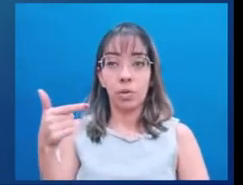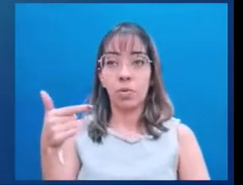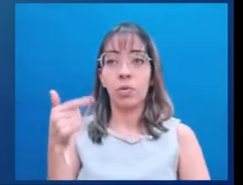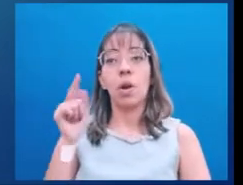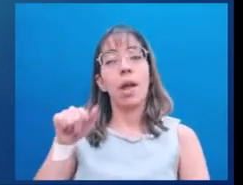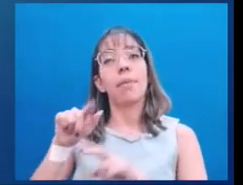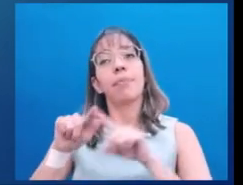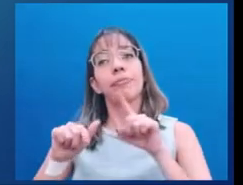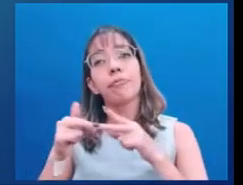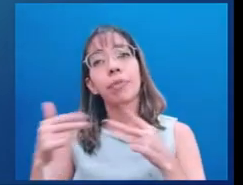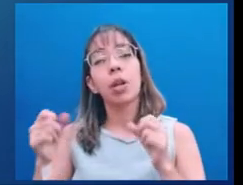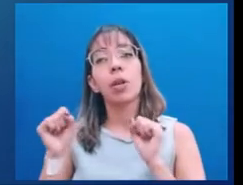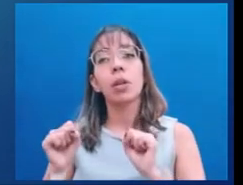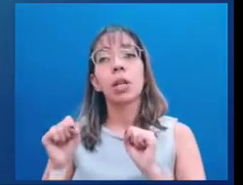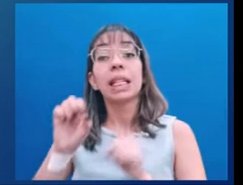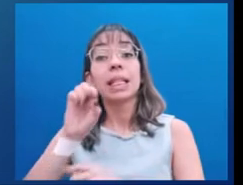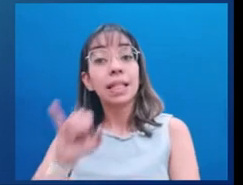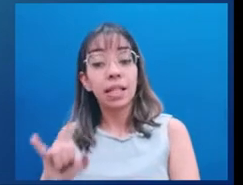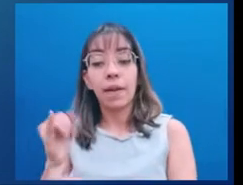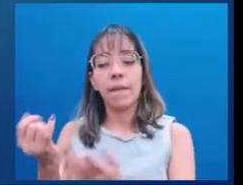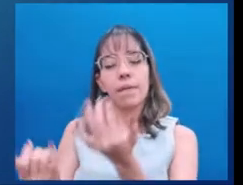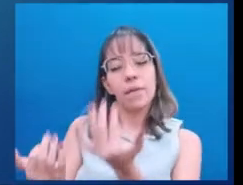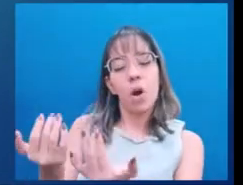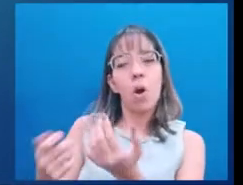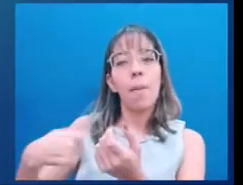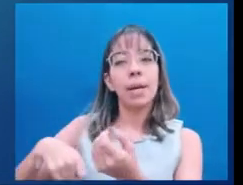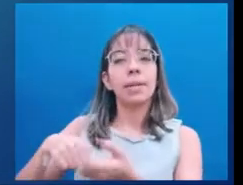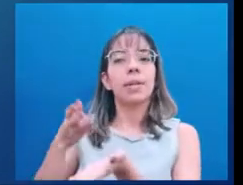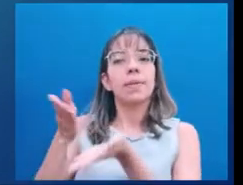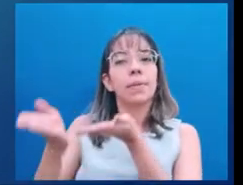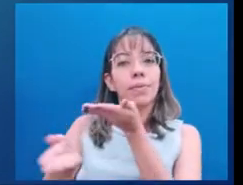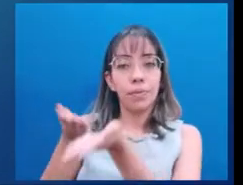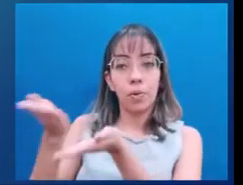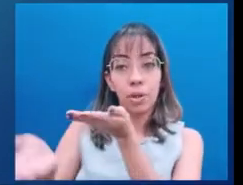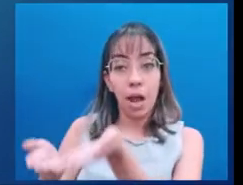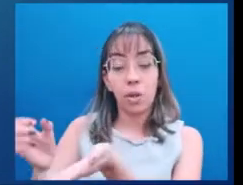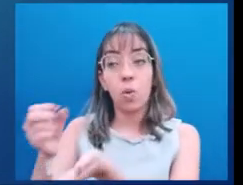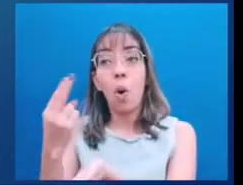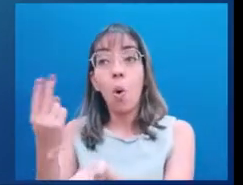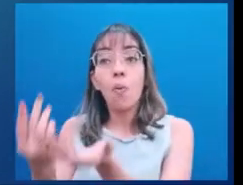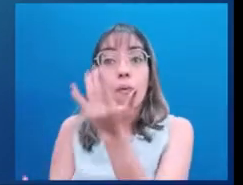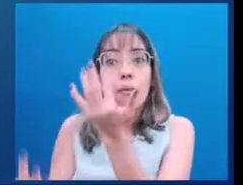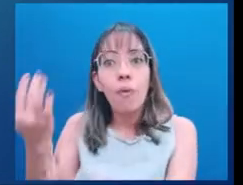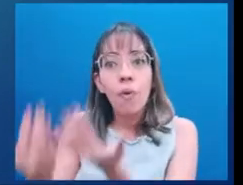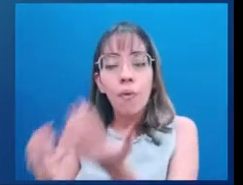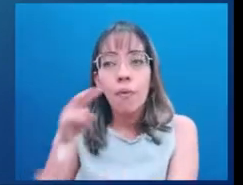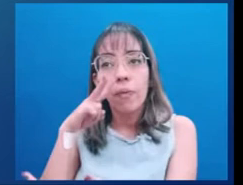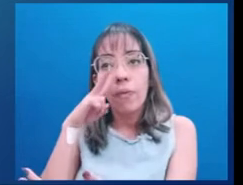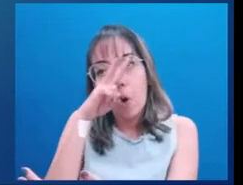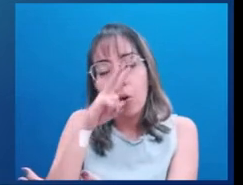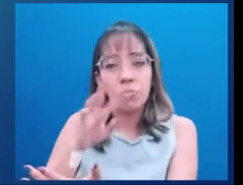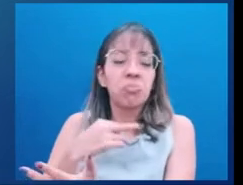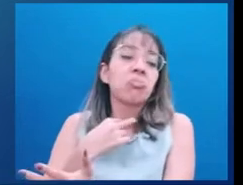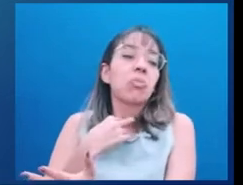A escala 2 são substâncias que devem ser aquecidas com moderação ou expostas a temperatura relativamente alta para sofrer ignição. Ou seja,